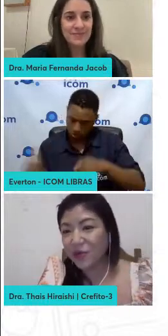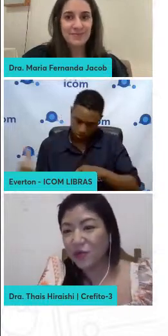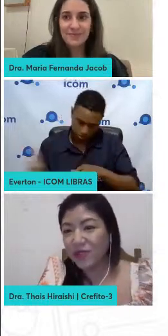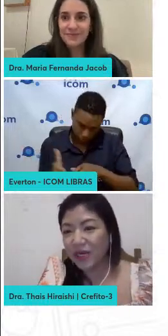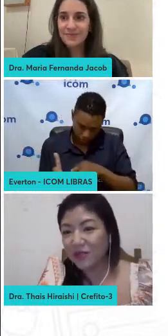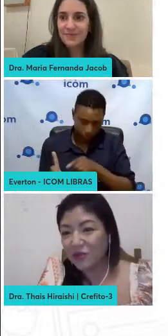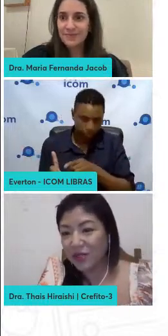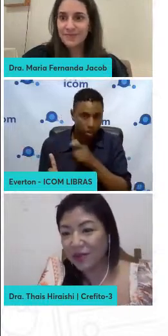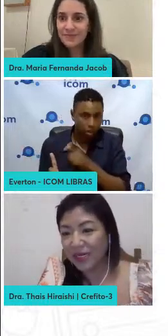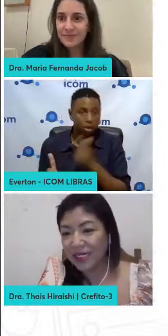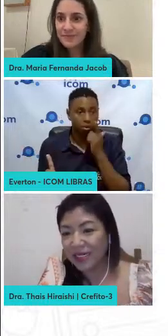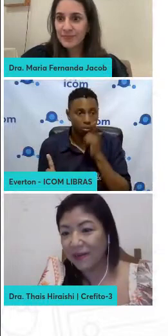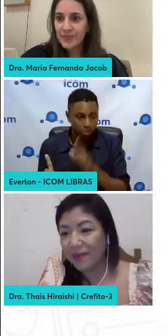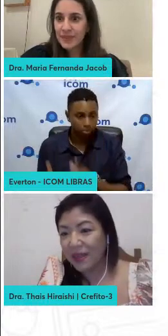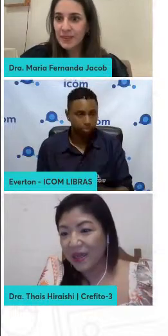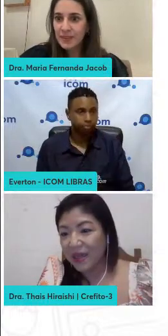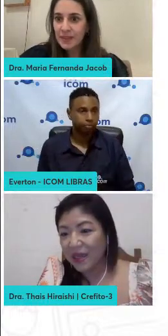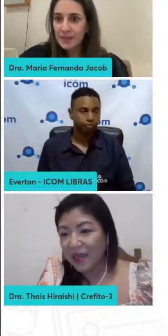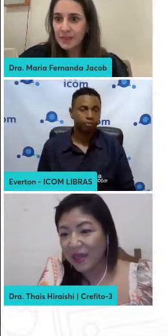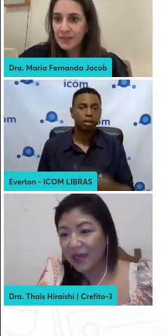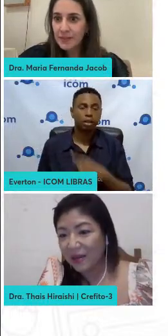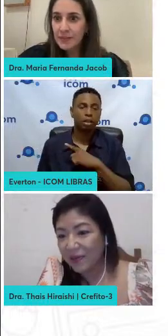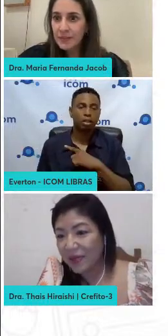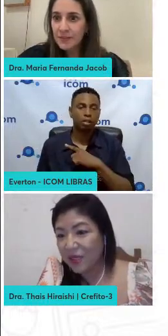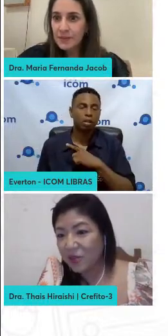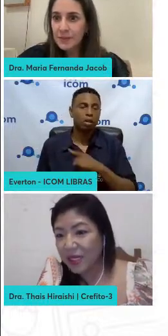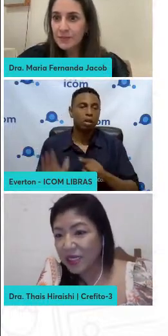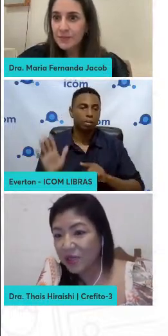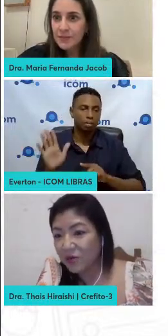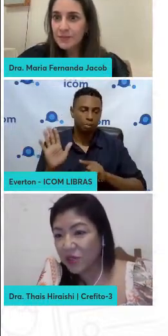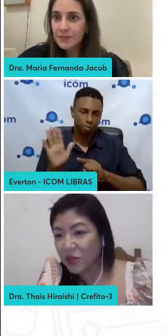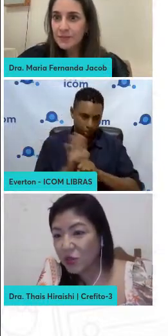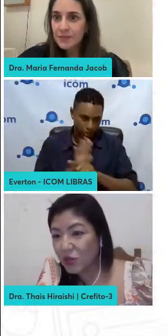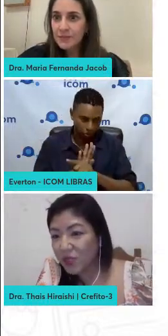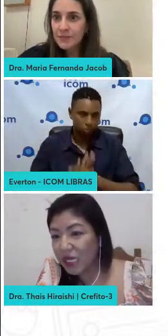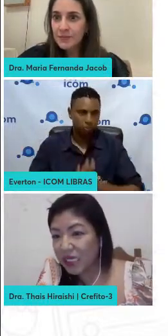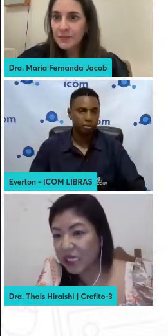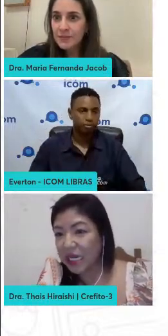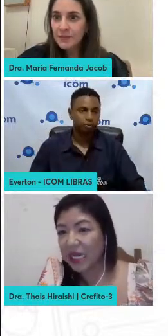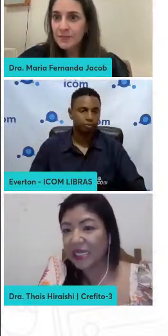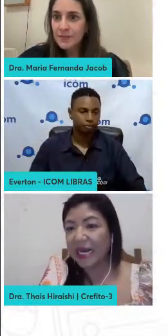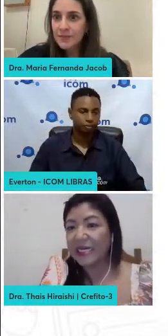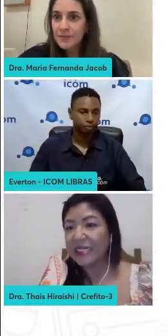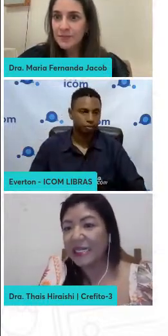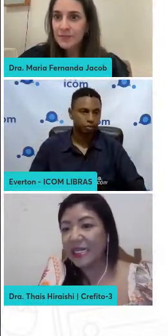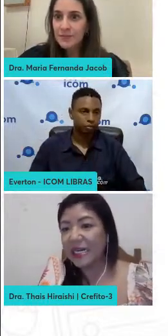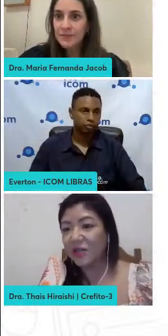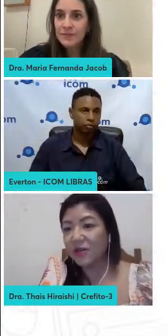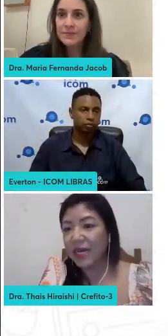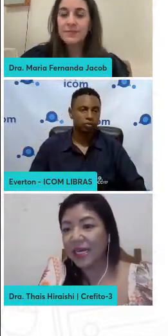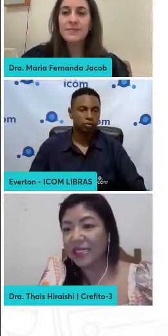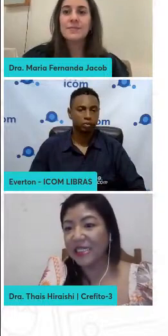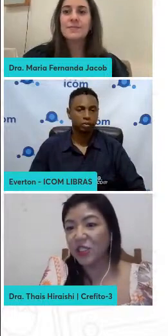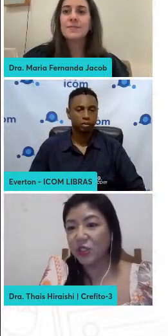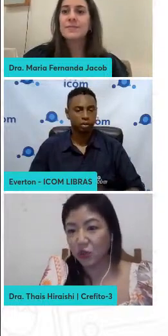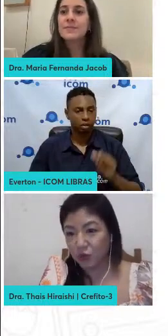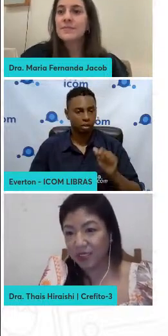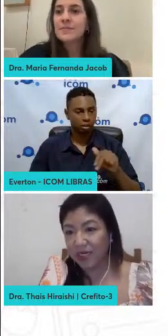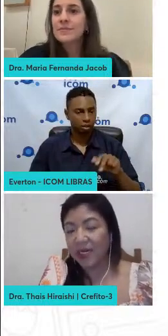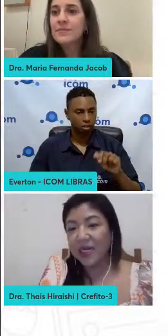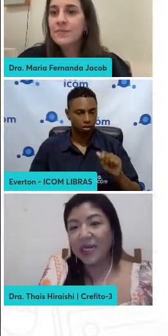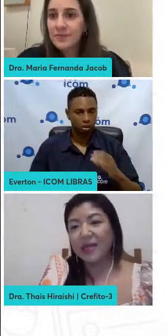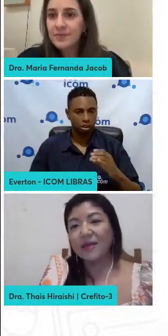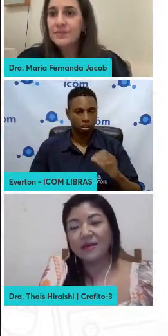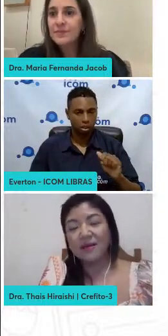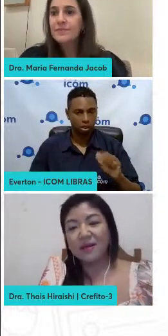uma pergunta, a doutora Maria. Deixa eu que deu uma subida aqui. Da Ana Caroline de